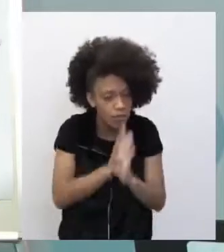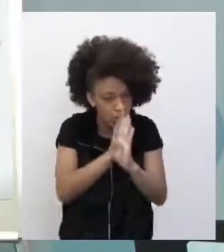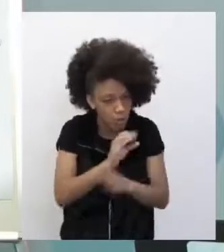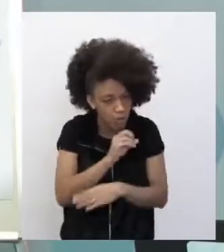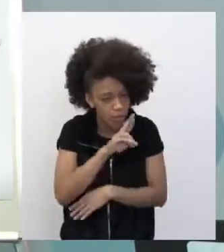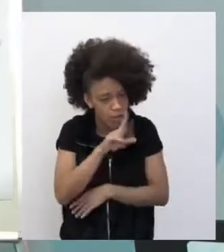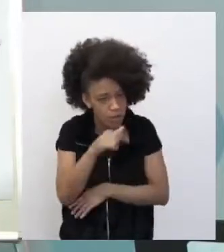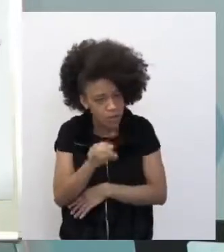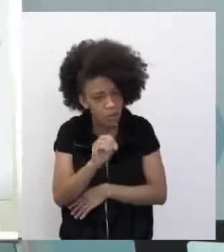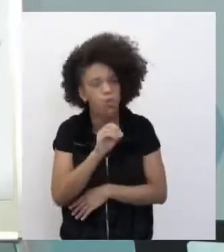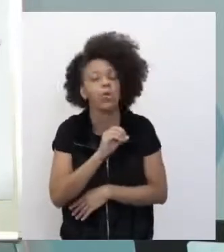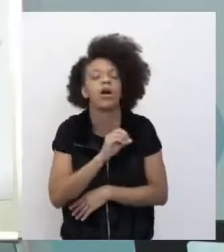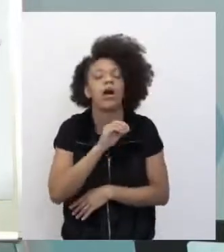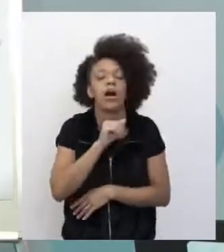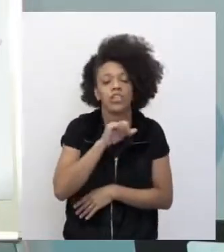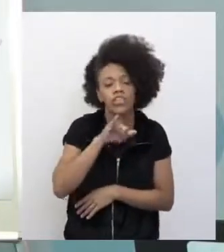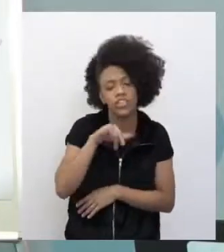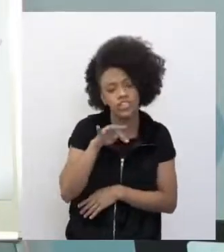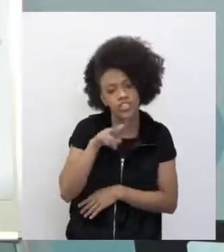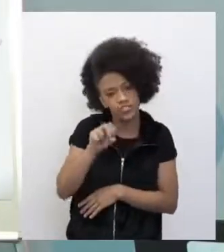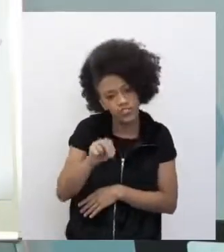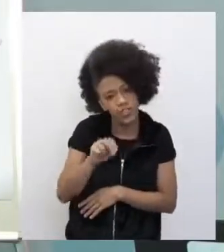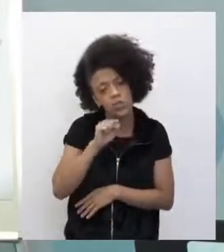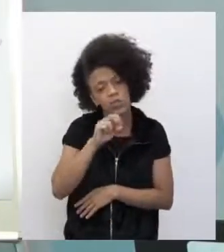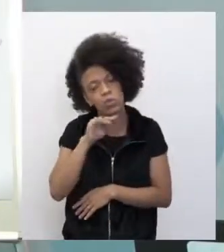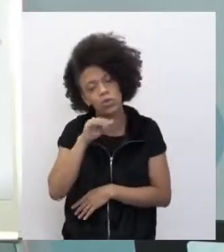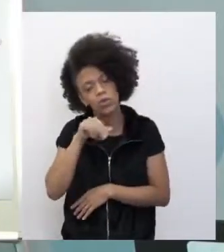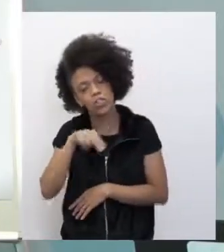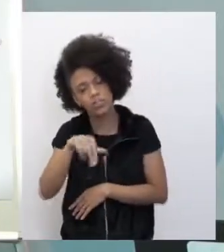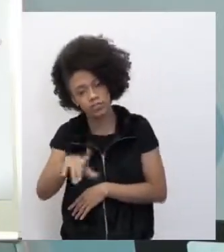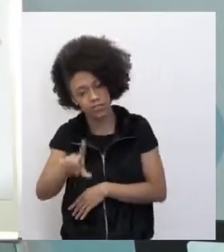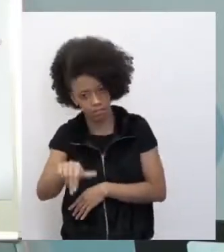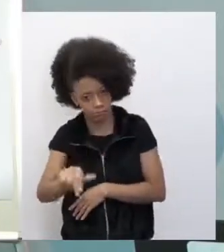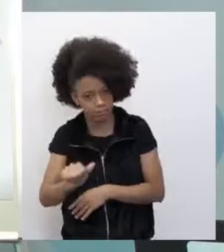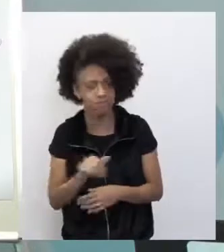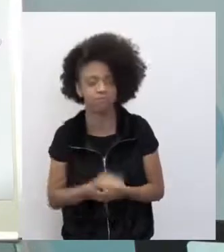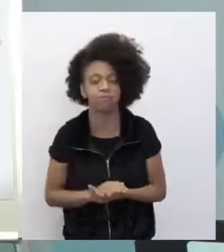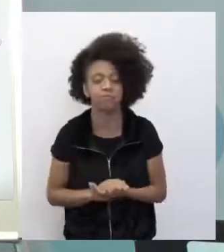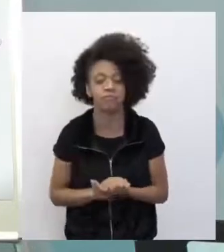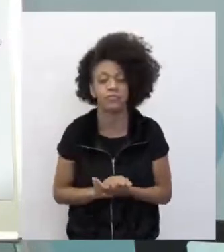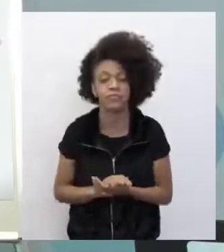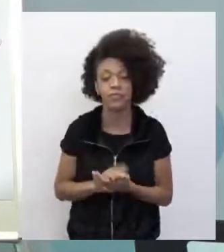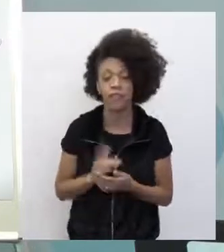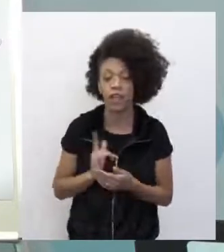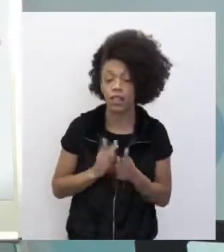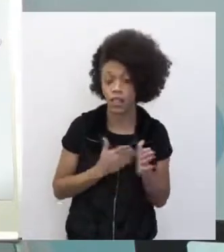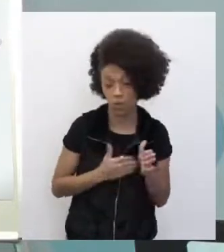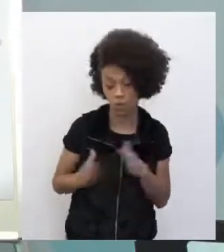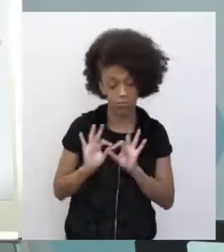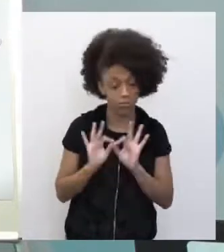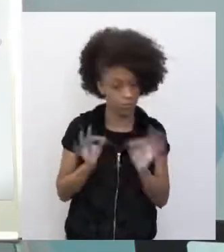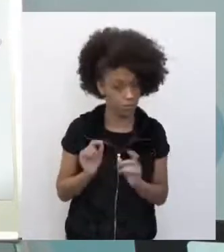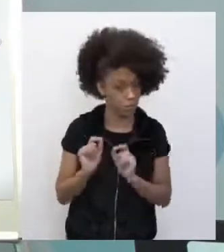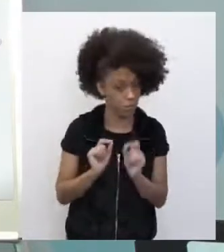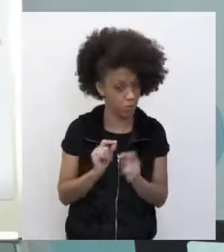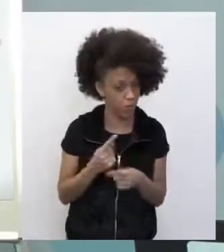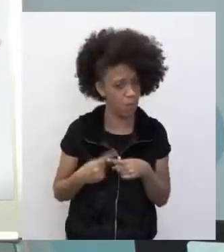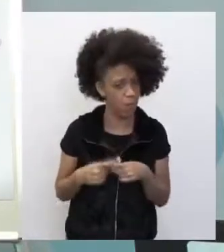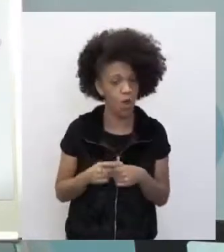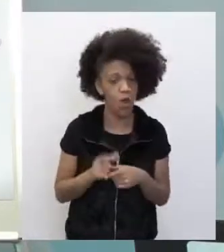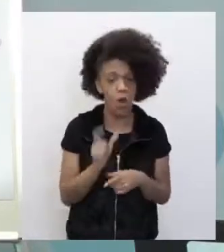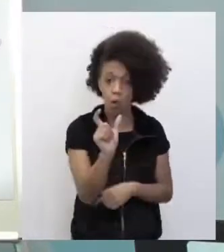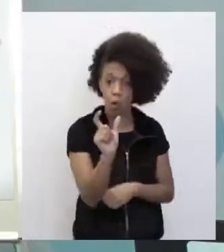oração subordinada adjetiva, do jeito que eu fiz com a adverbial. A gente tem aqui, ó, um período simples. Por que é simples? Porque tem um